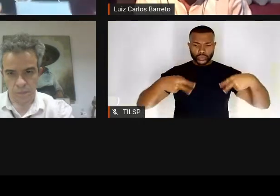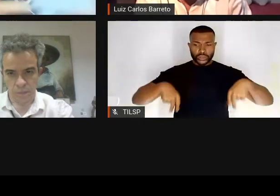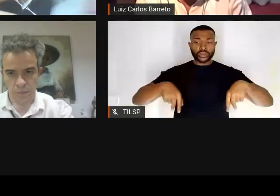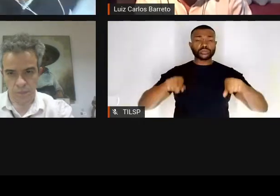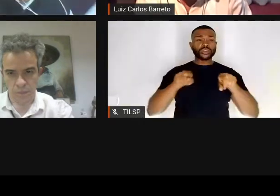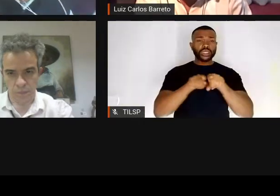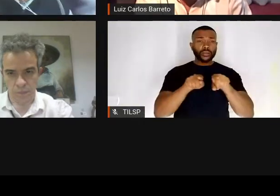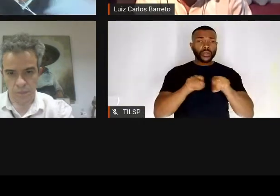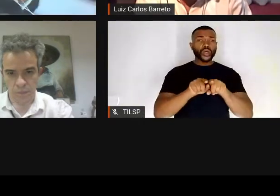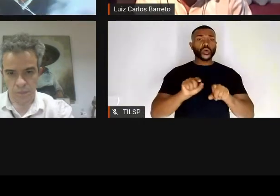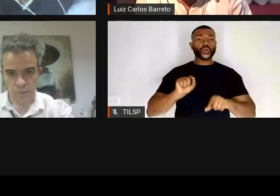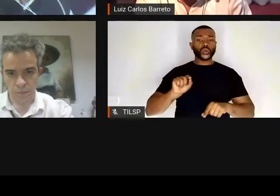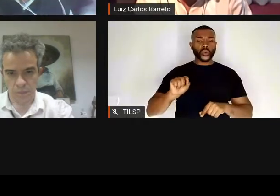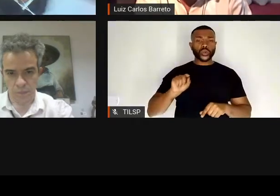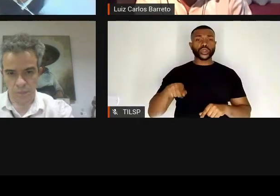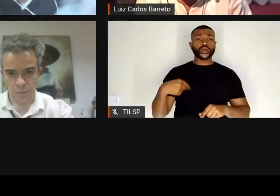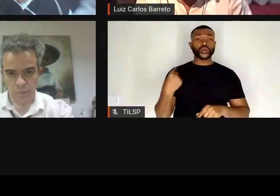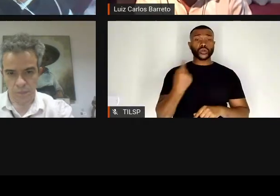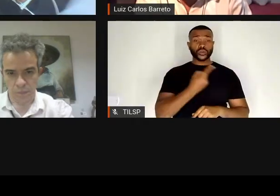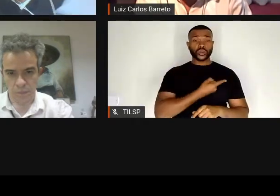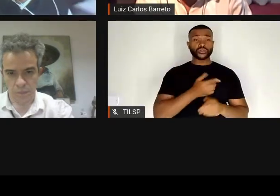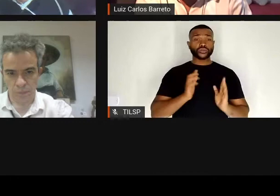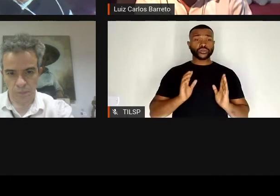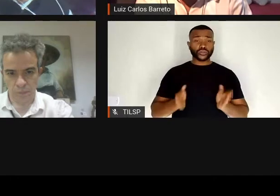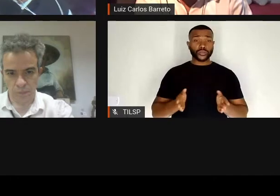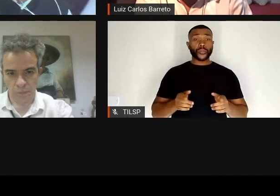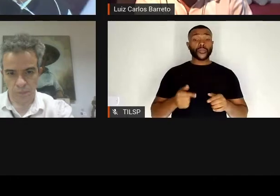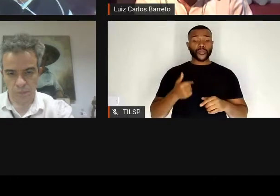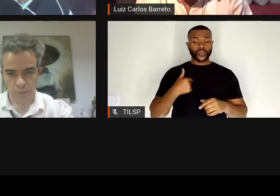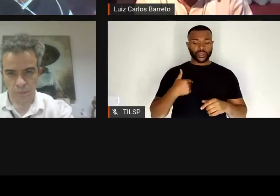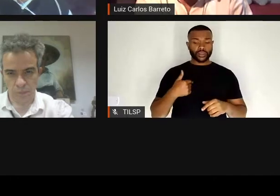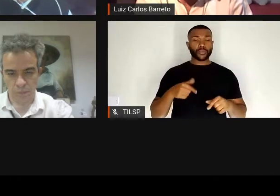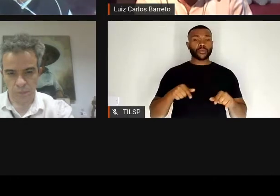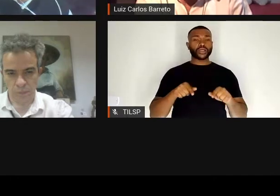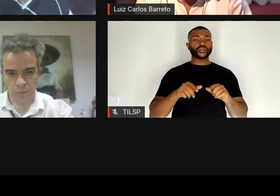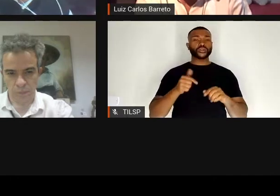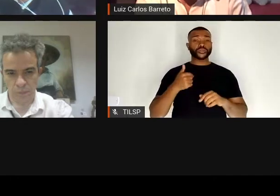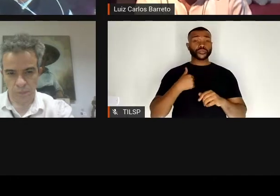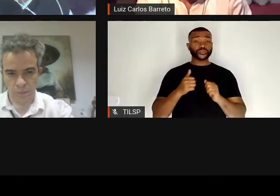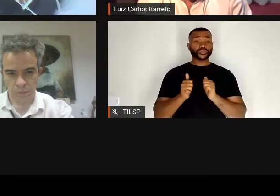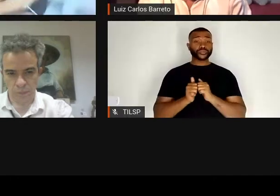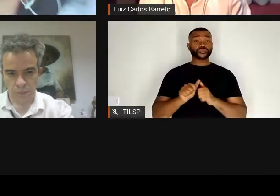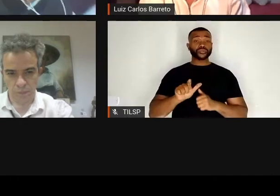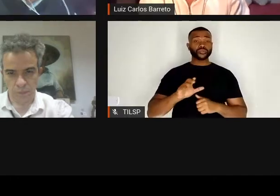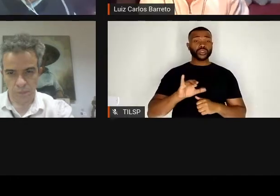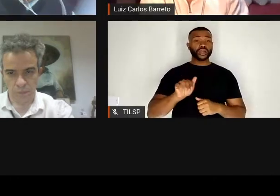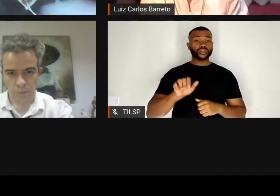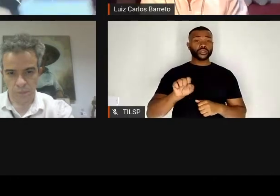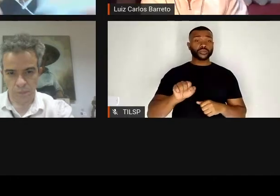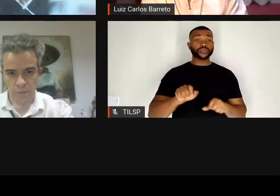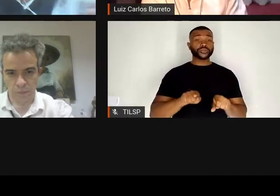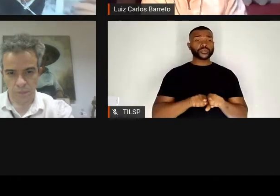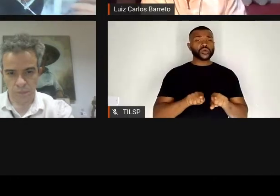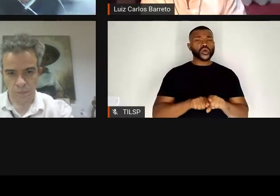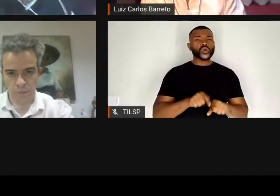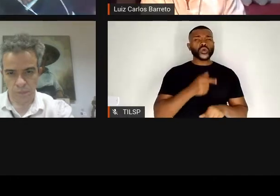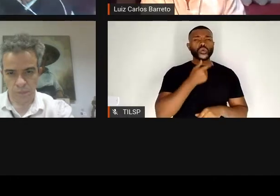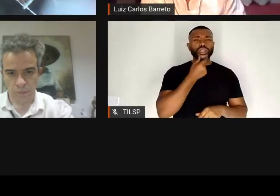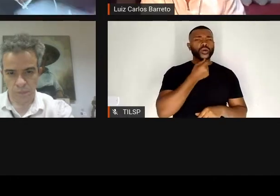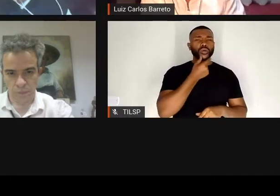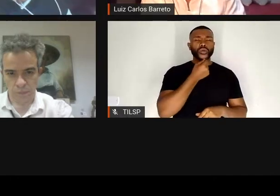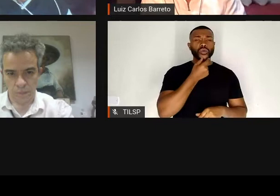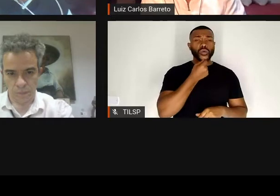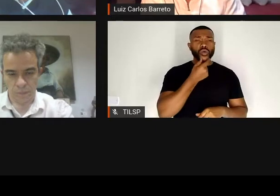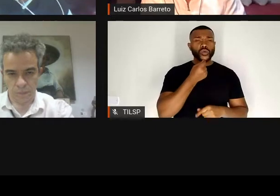a gente se derramava de choro. Eu, por exemplo, nunca chorei tanto na minha vida. E um garoto, um